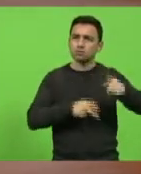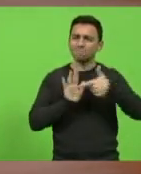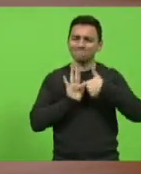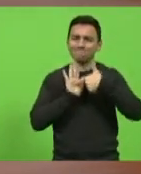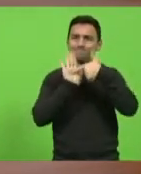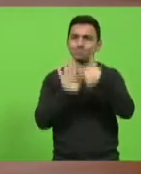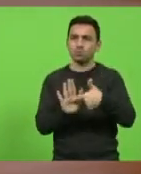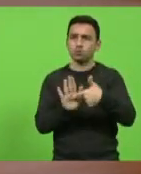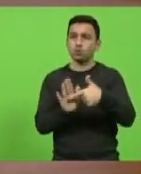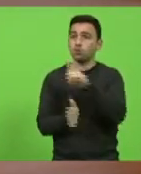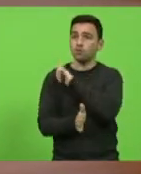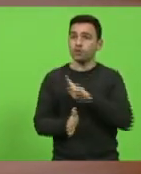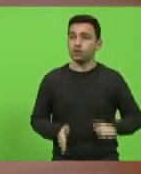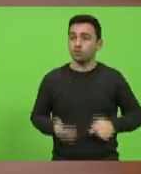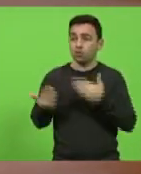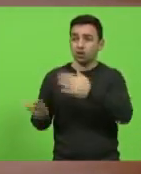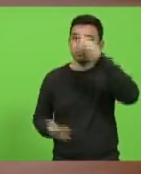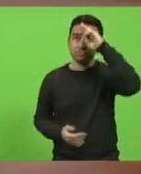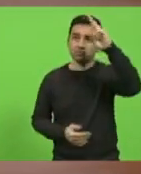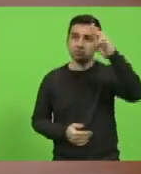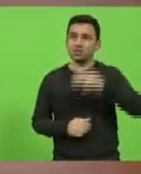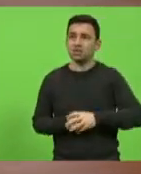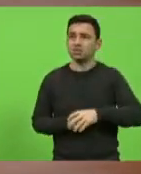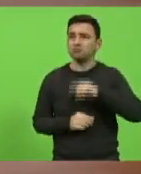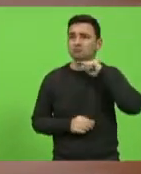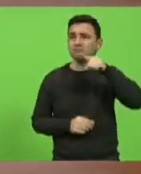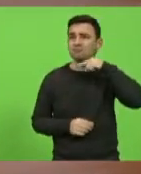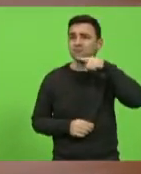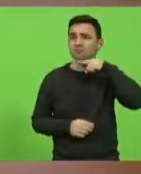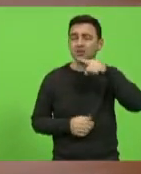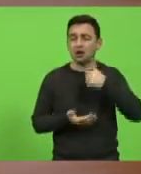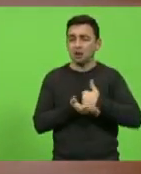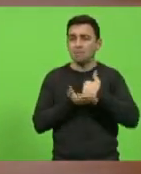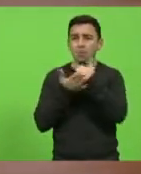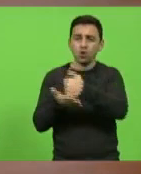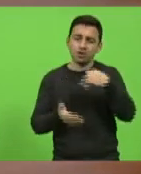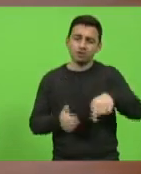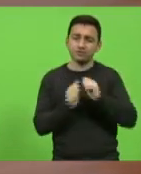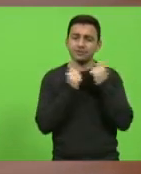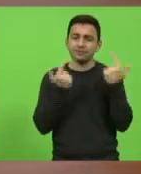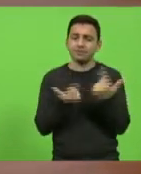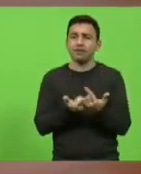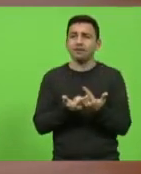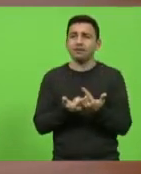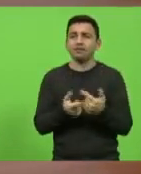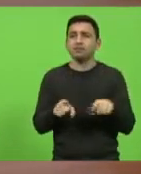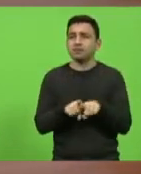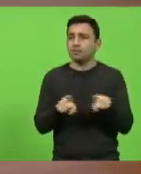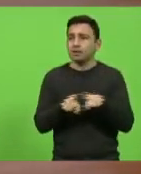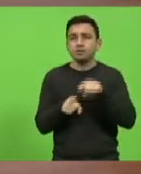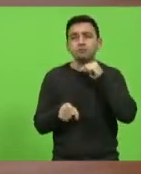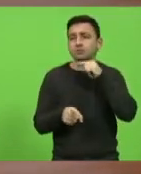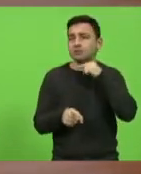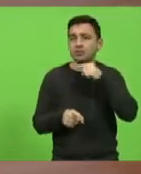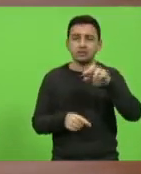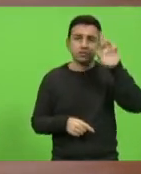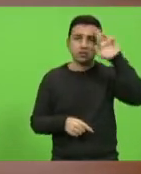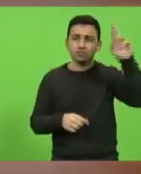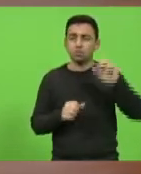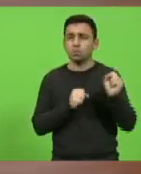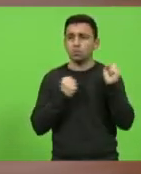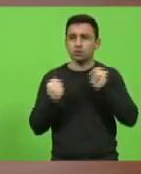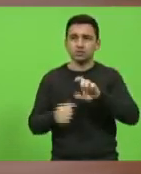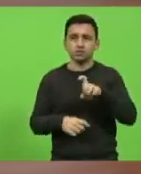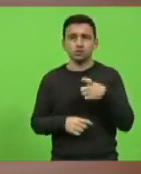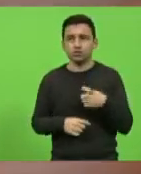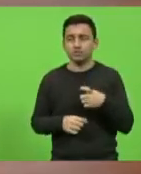que o governador Carlos Moisés não tem o apoio do parlamento. E nem condições de permanecer na chefia do Poder Executivo do Estado